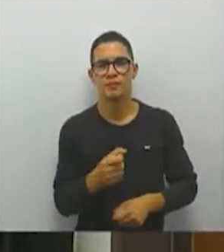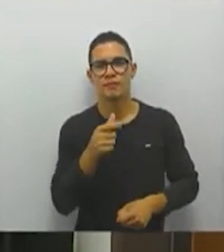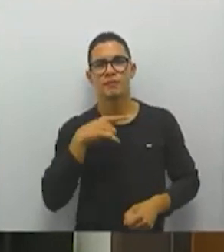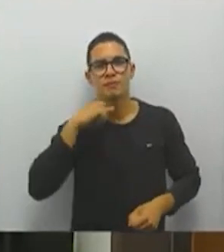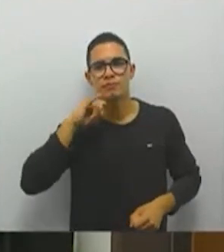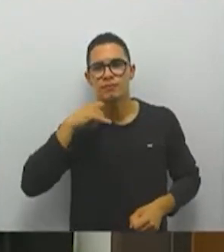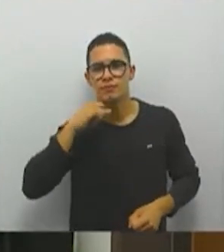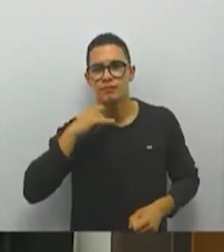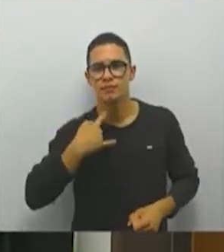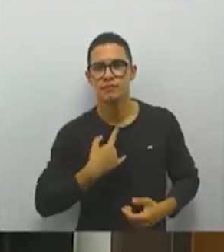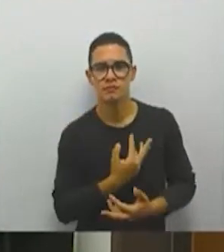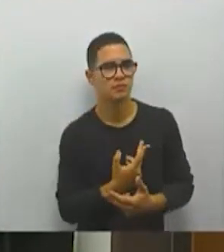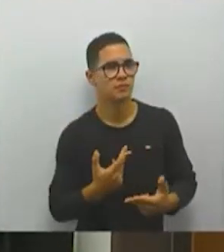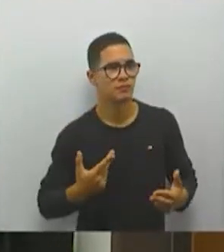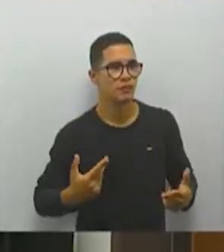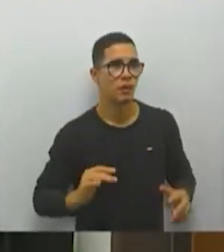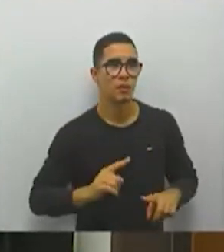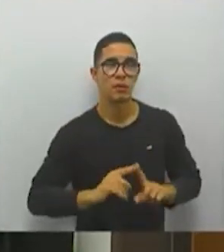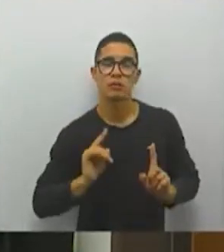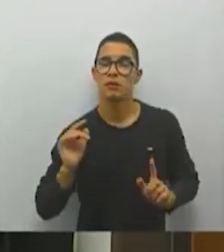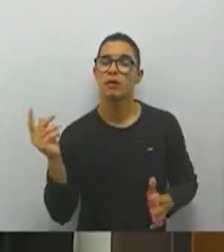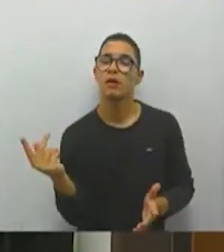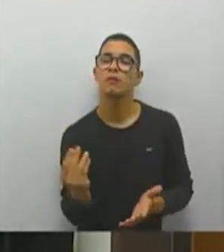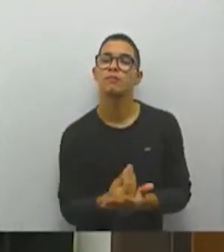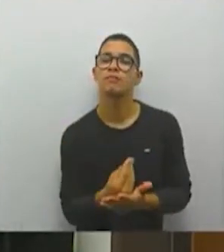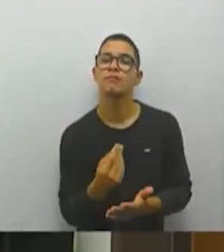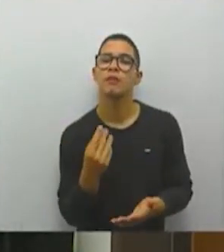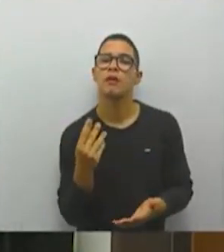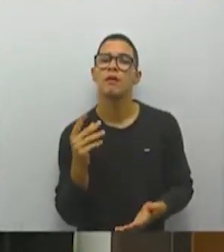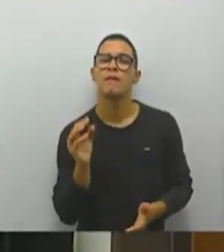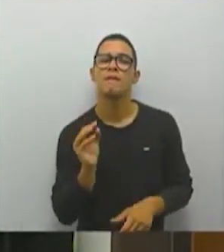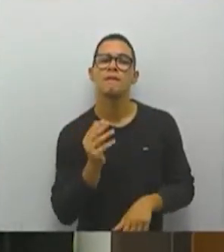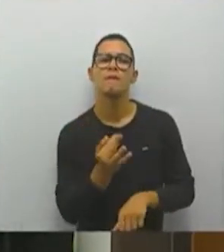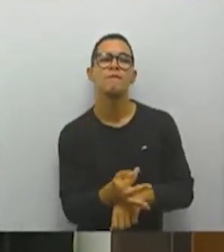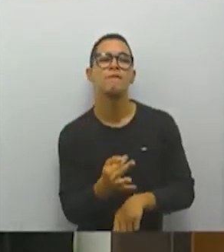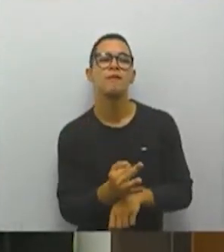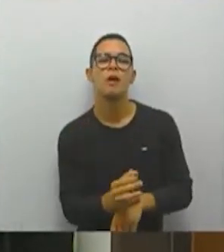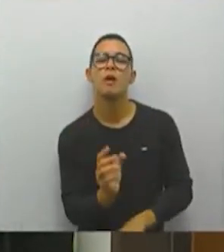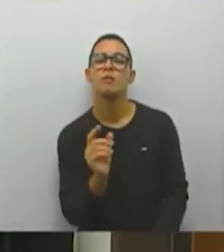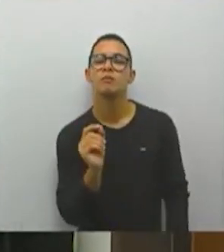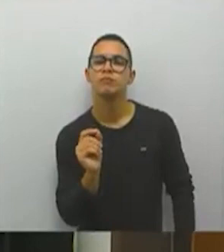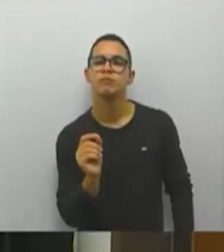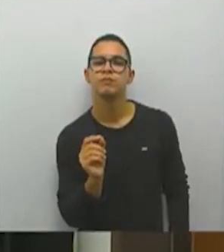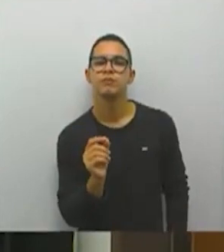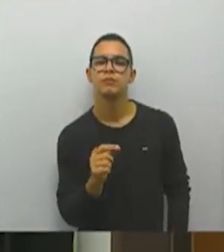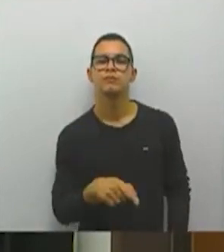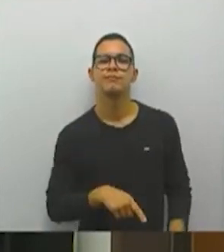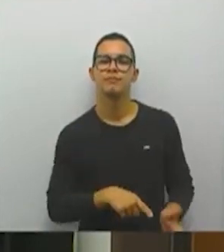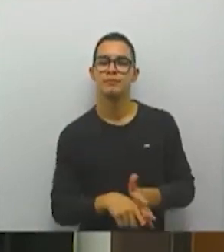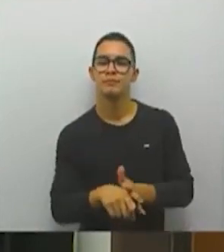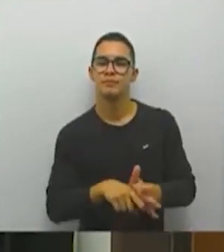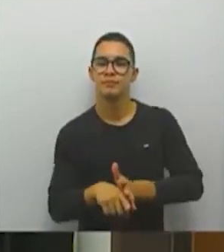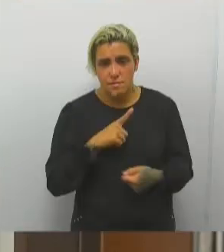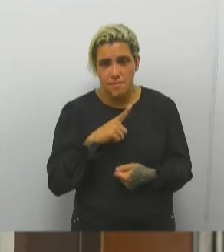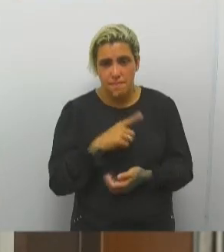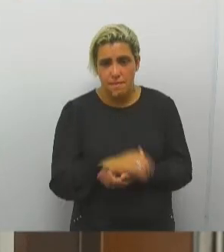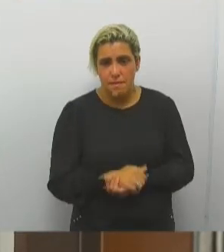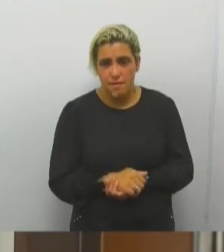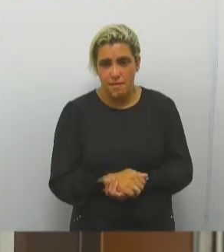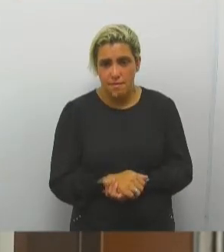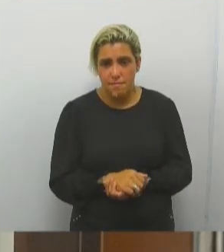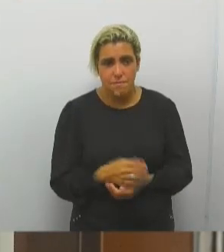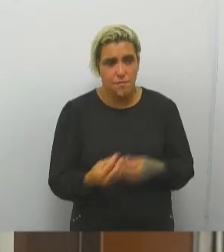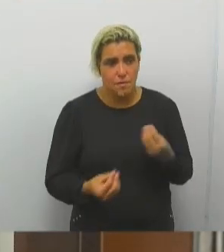etc e tal mas o que que falta senhoras e senhores vereadores fiscalização a